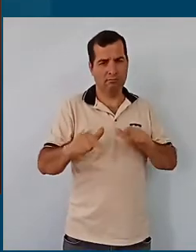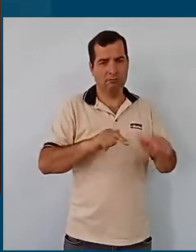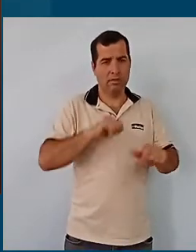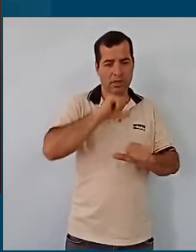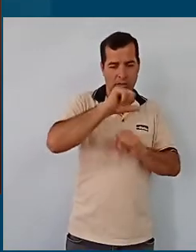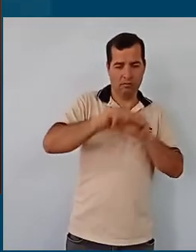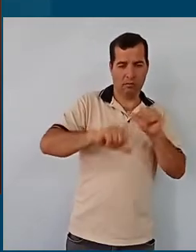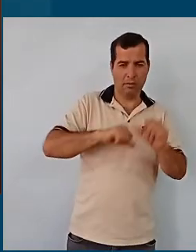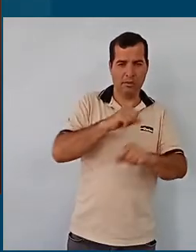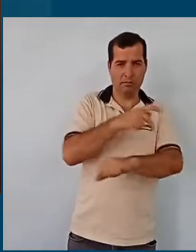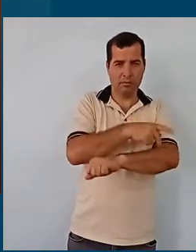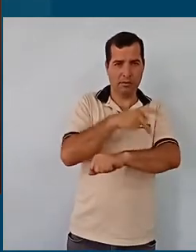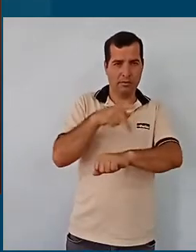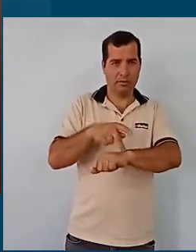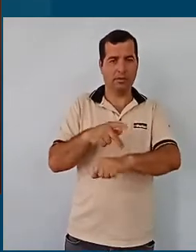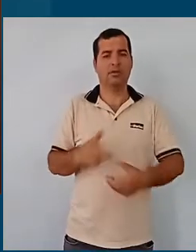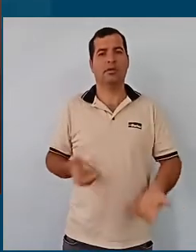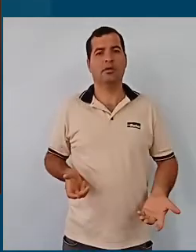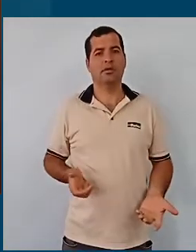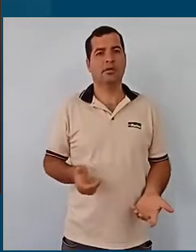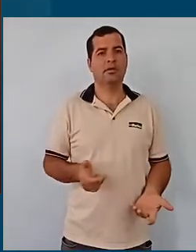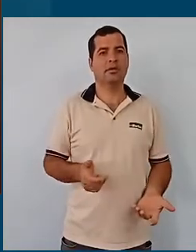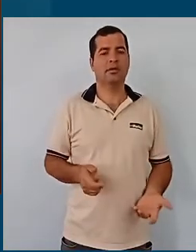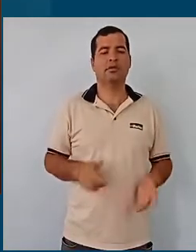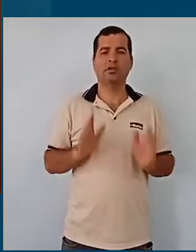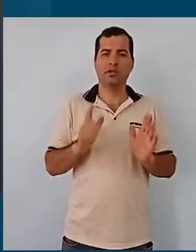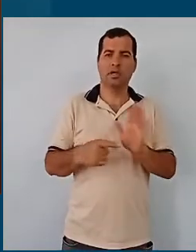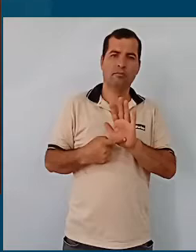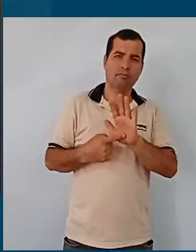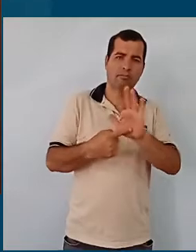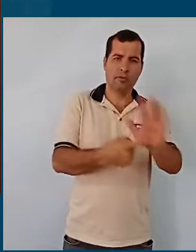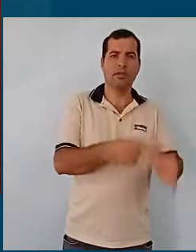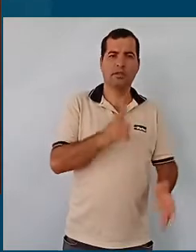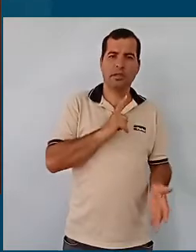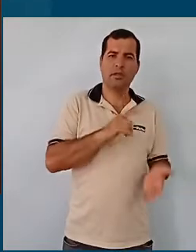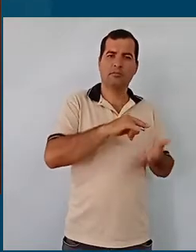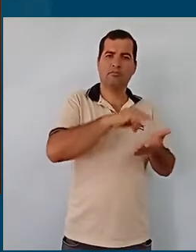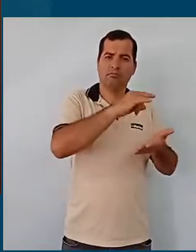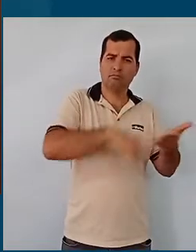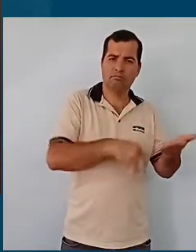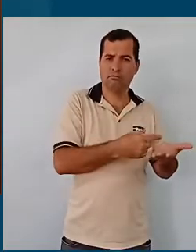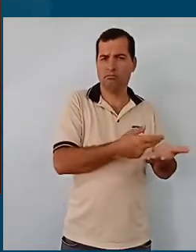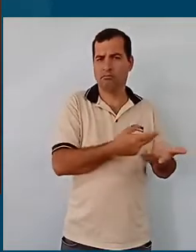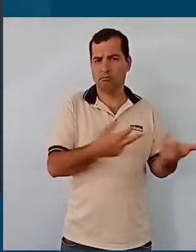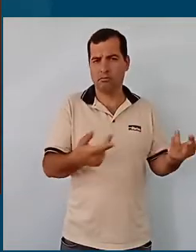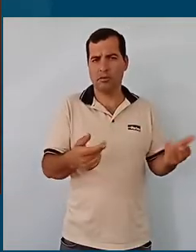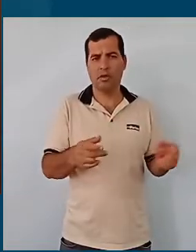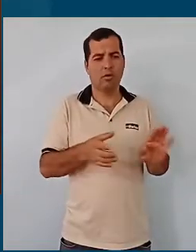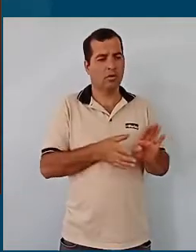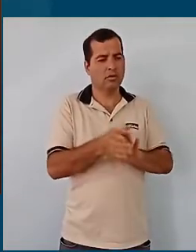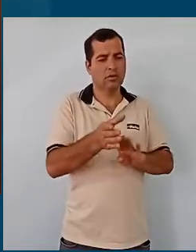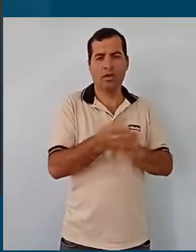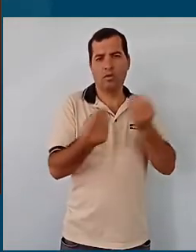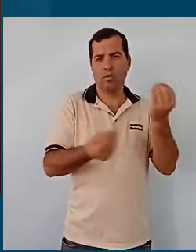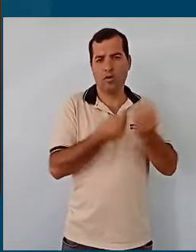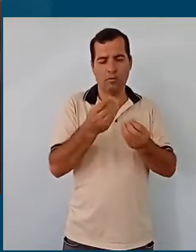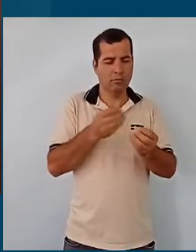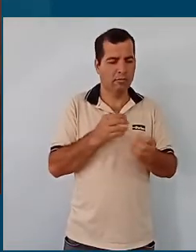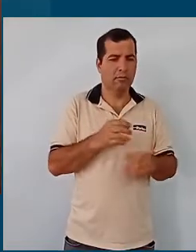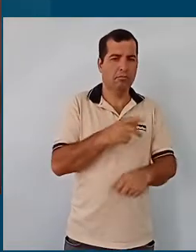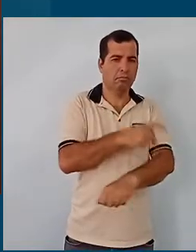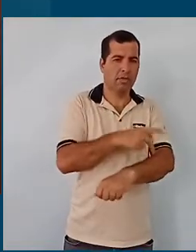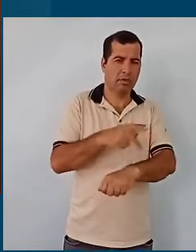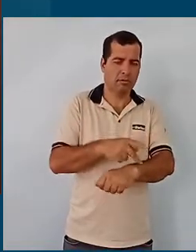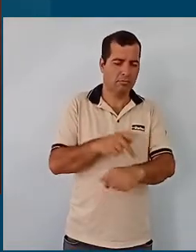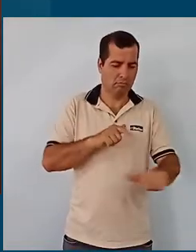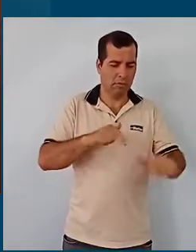trabalho docente, eles estão expressos já nos documentos oficiais que têm orientado o trabalho pedagógico. Em uns documentos de